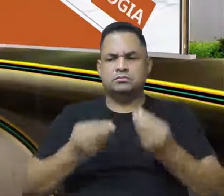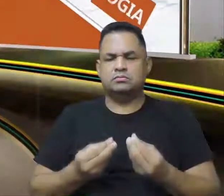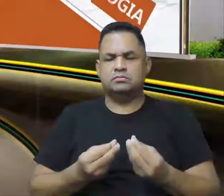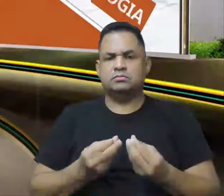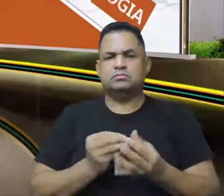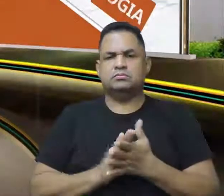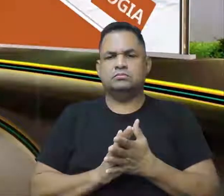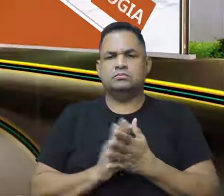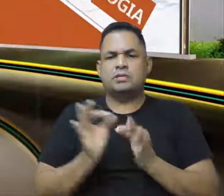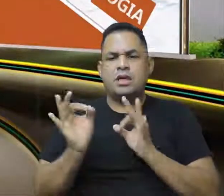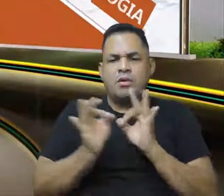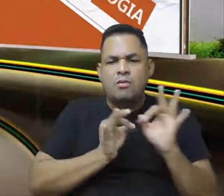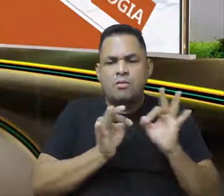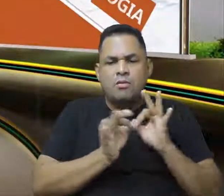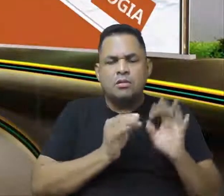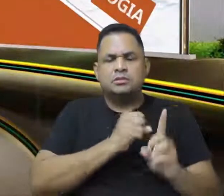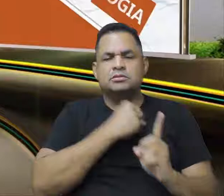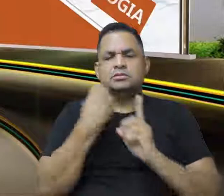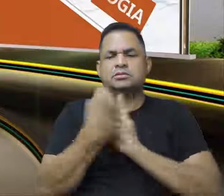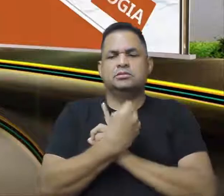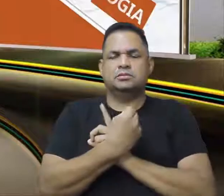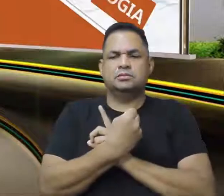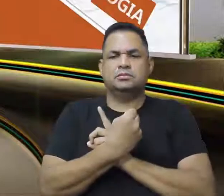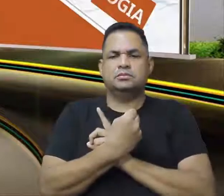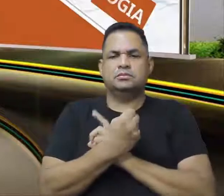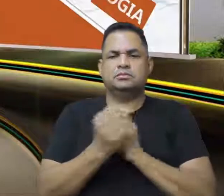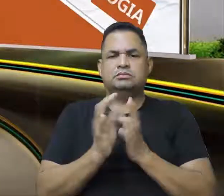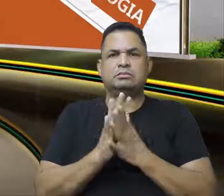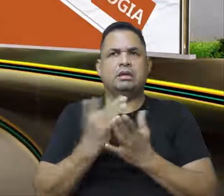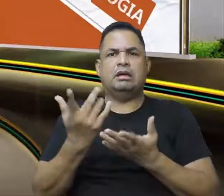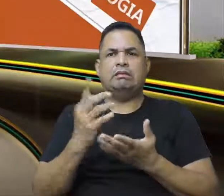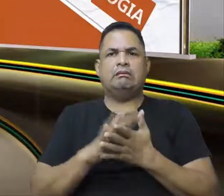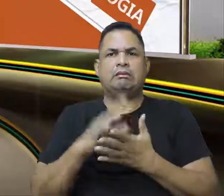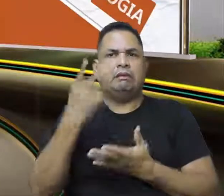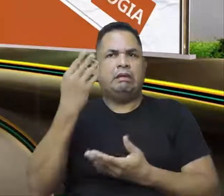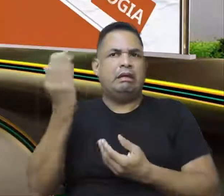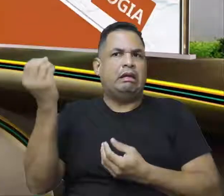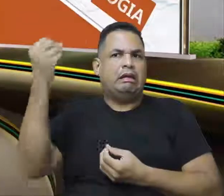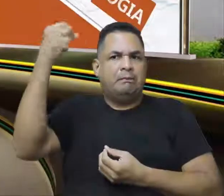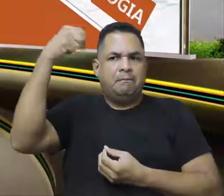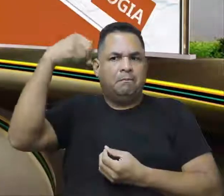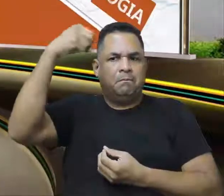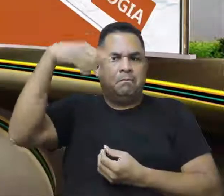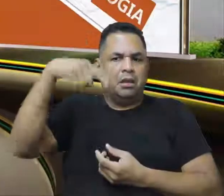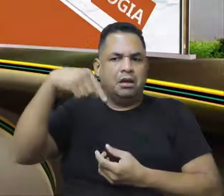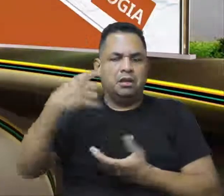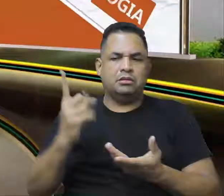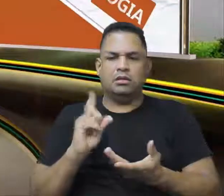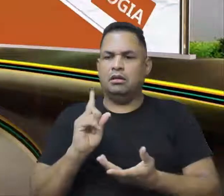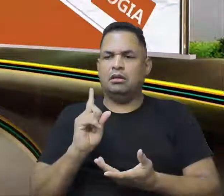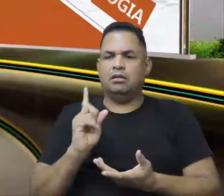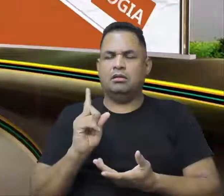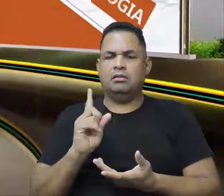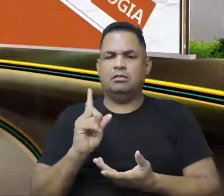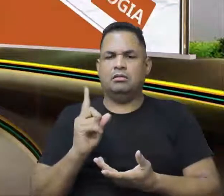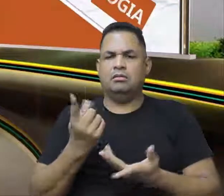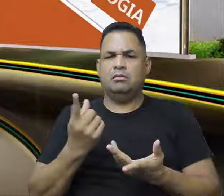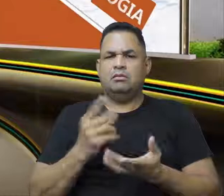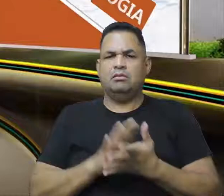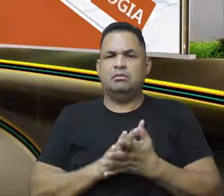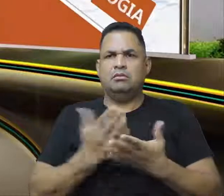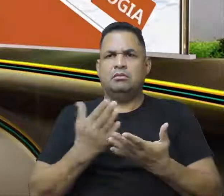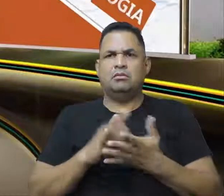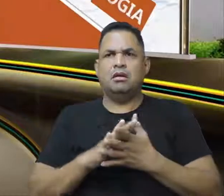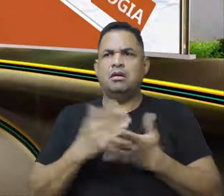gente, é construído socialmente. Não caiu daqui do nada, né? Como uma